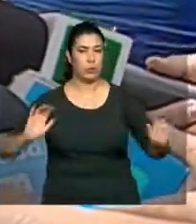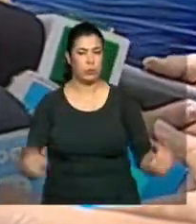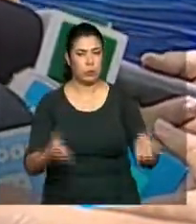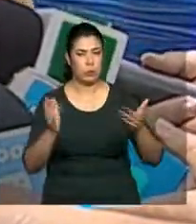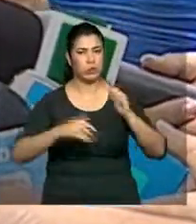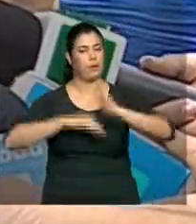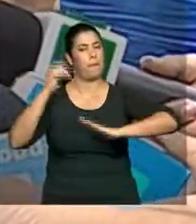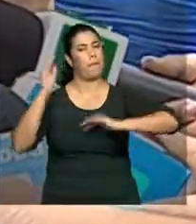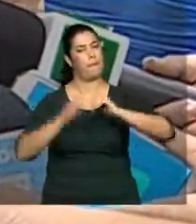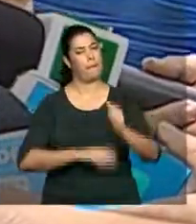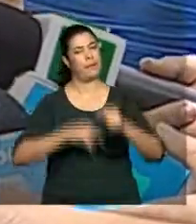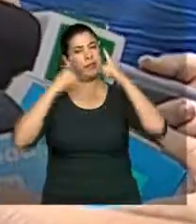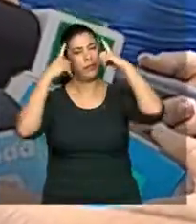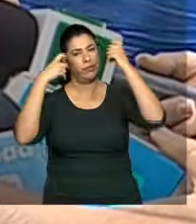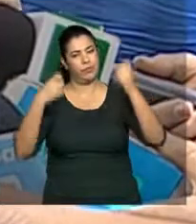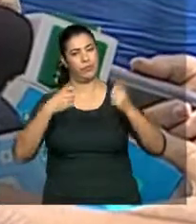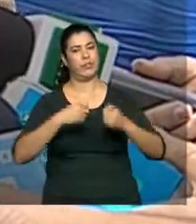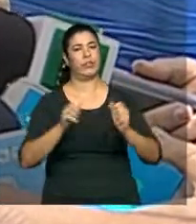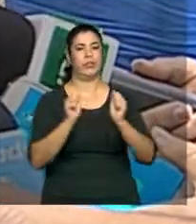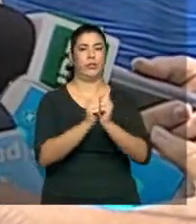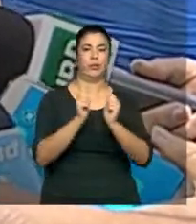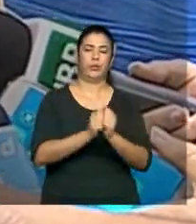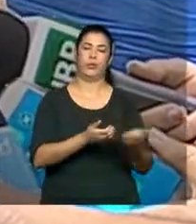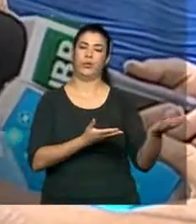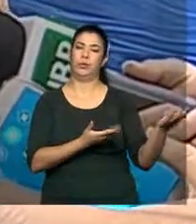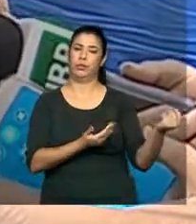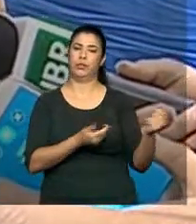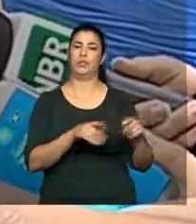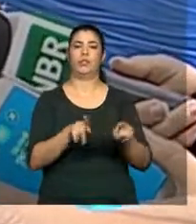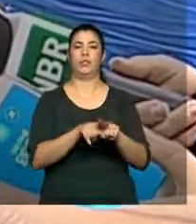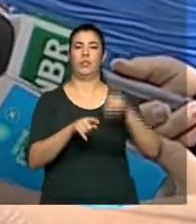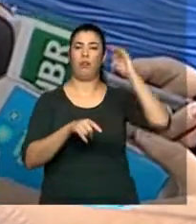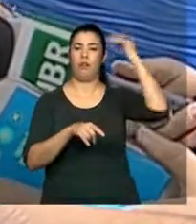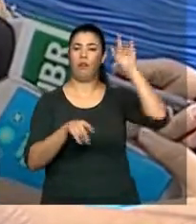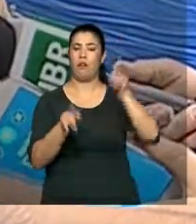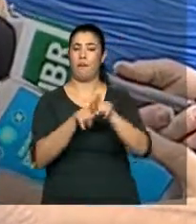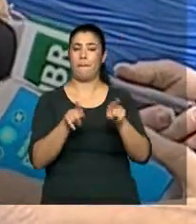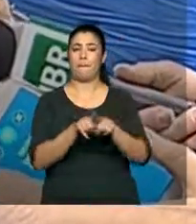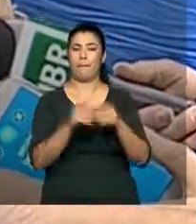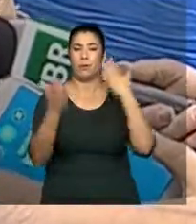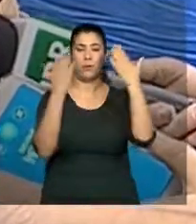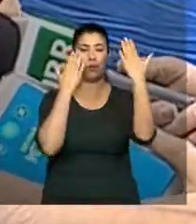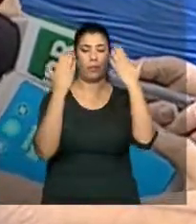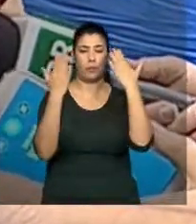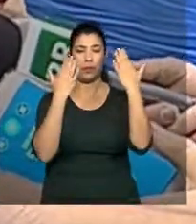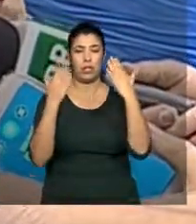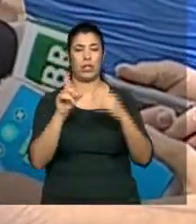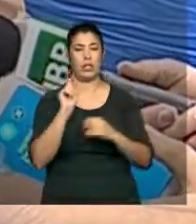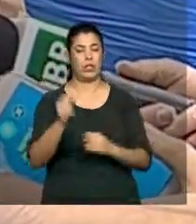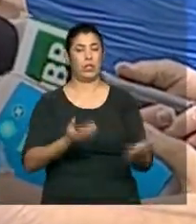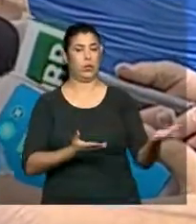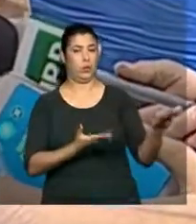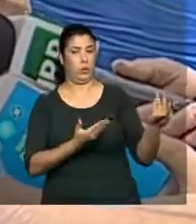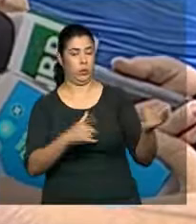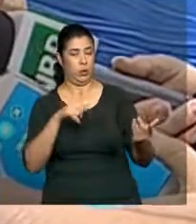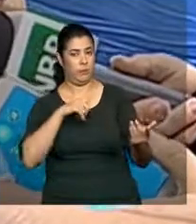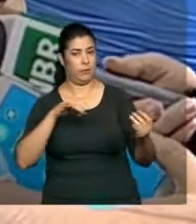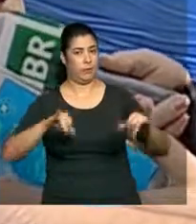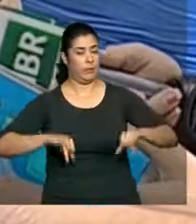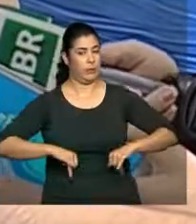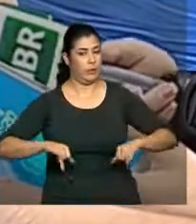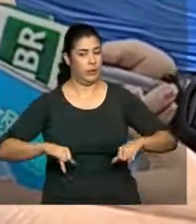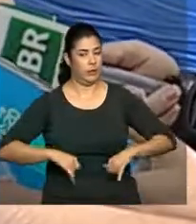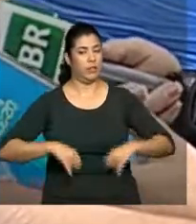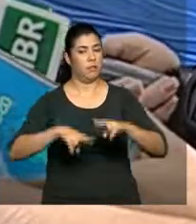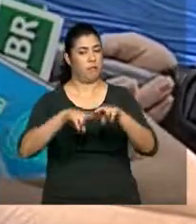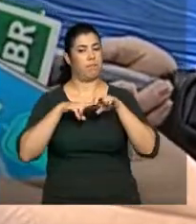ninguém, nem de jovem, nem de adulto, mas a comparação entre a violência sofrida pelos jovens e adolescentes, esta